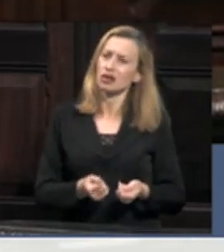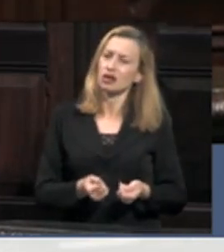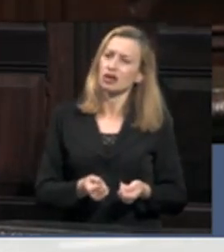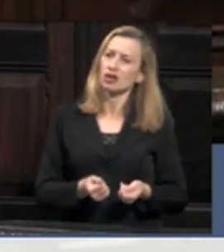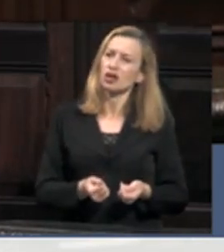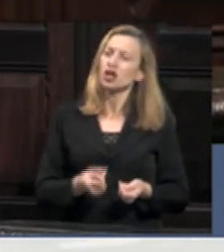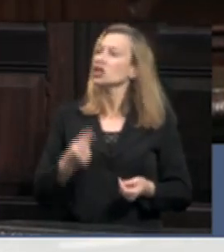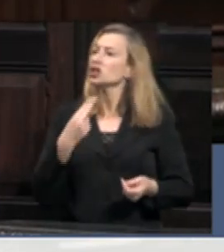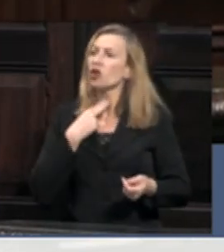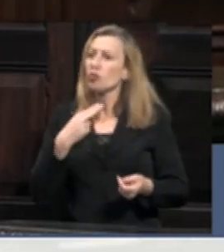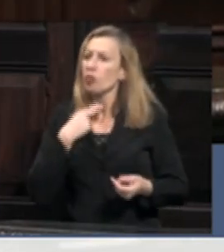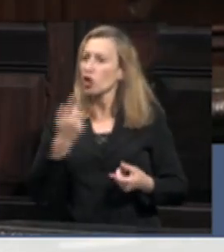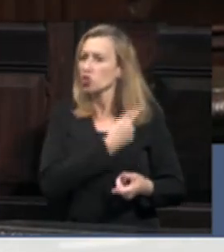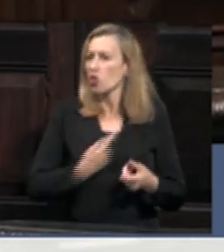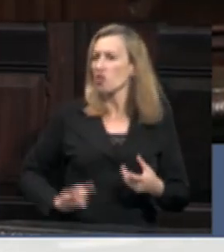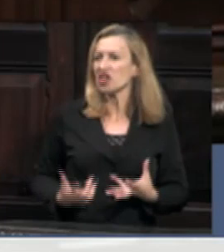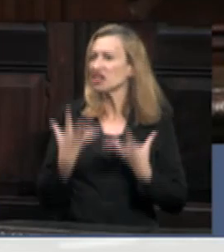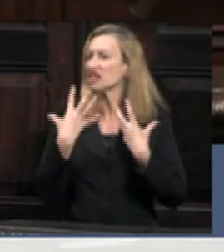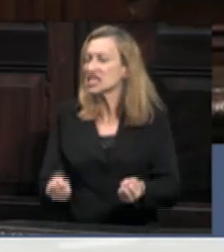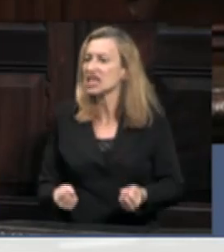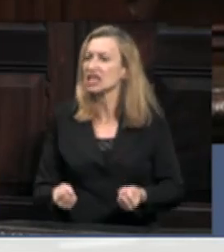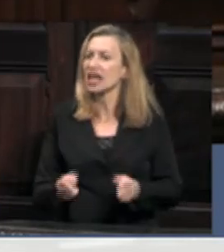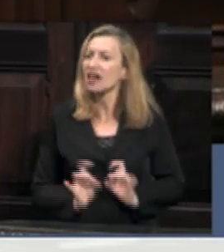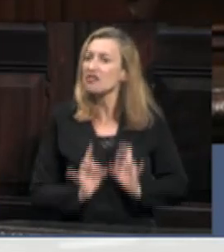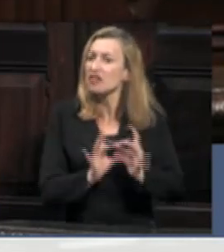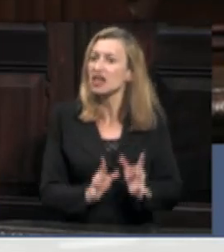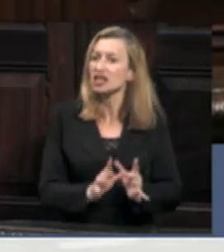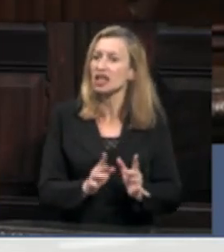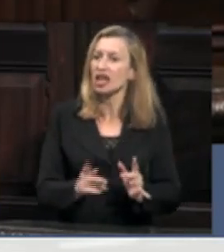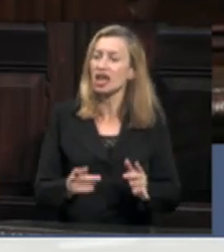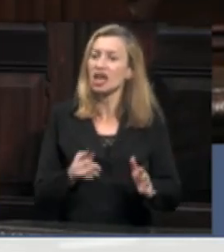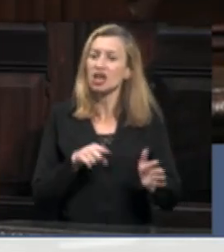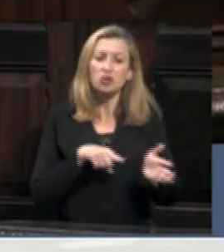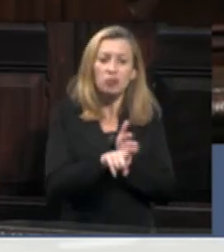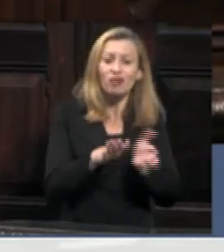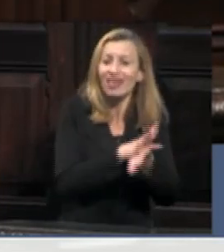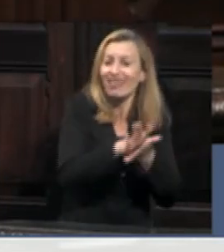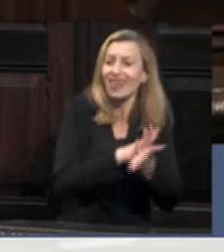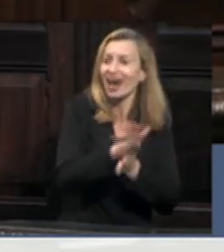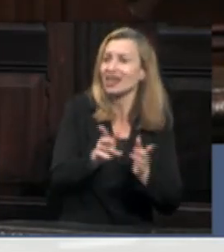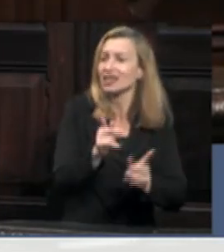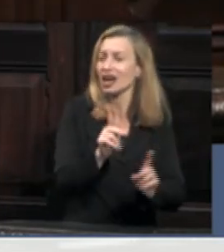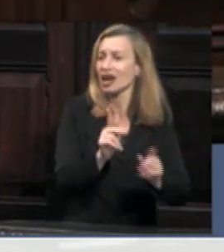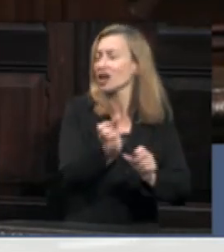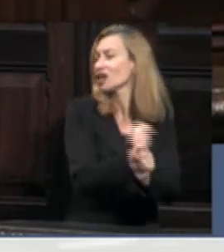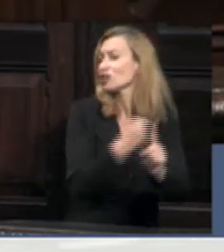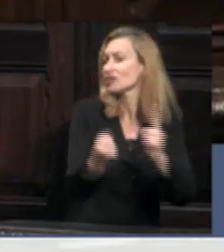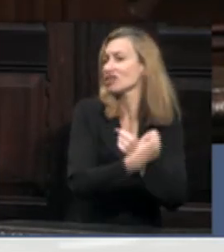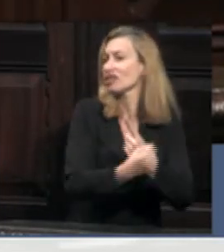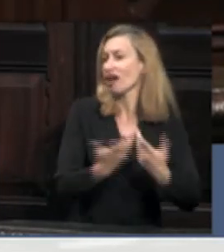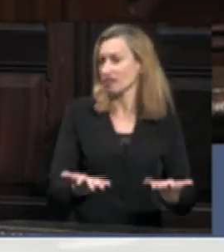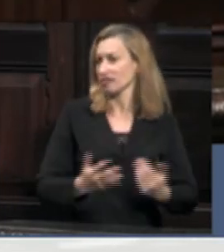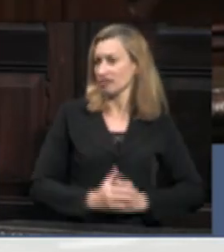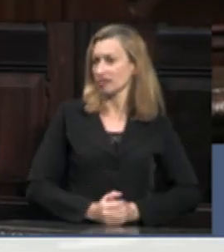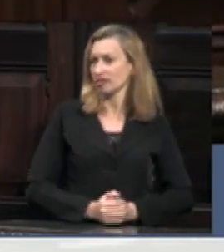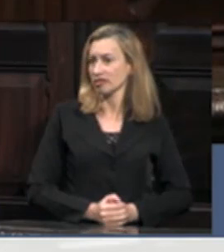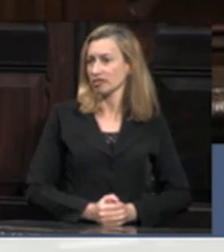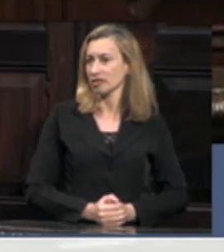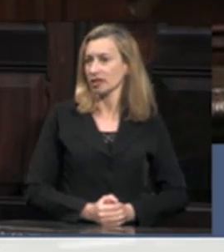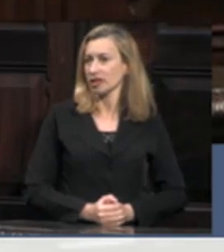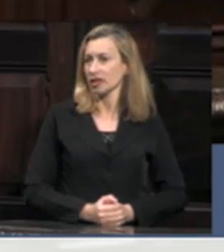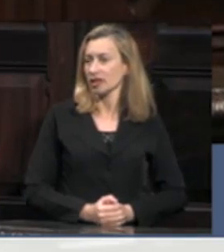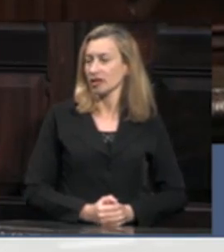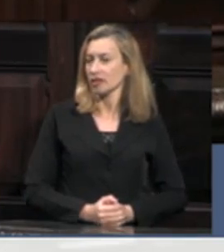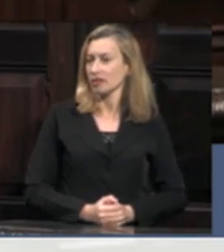governo através de jornal. Muitas vezes, uma mídia cooptada e a serviço de